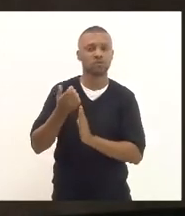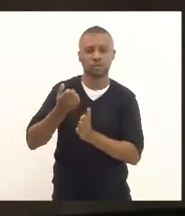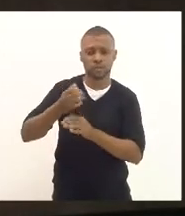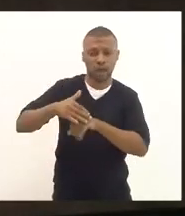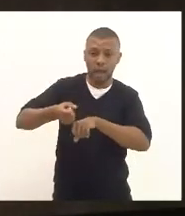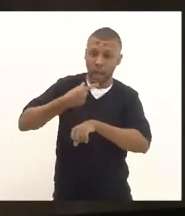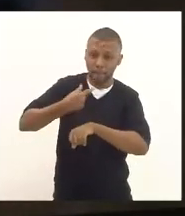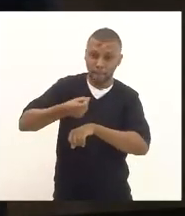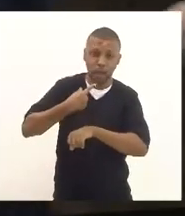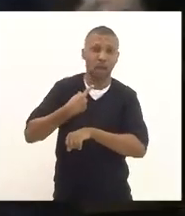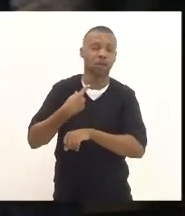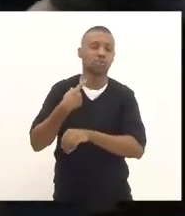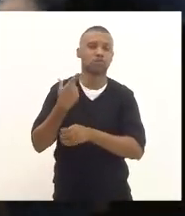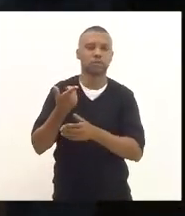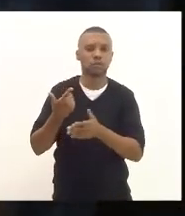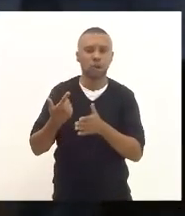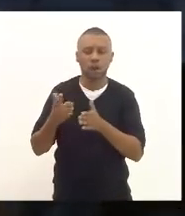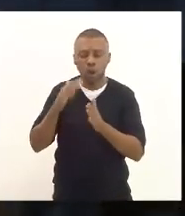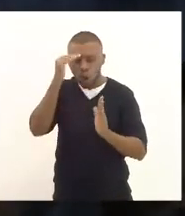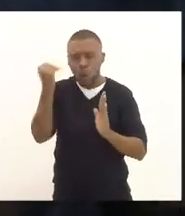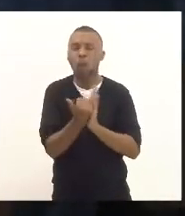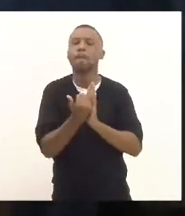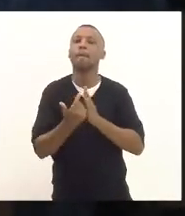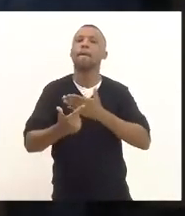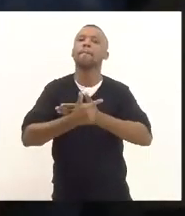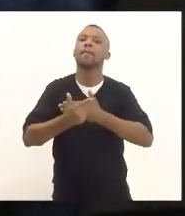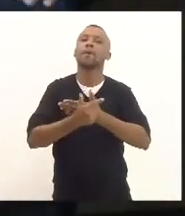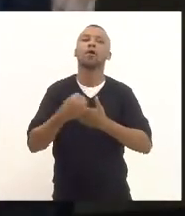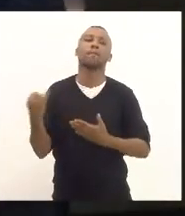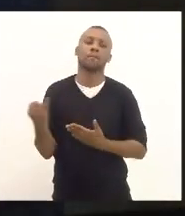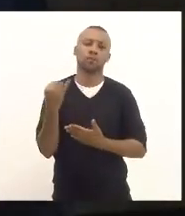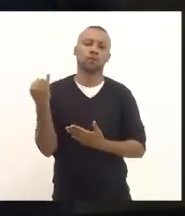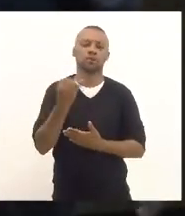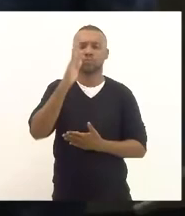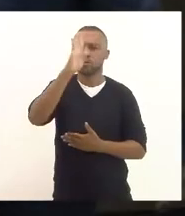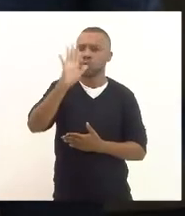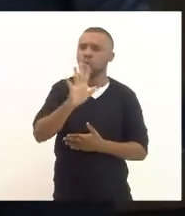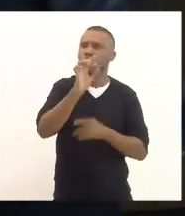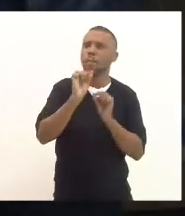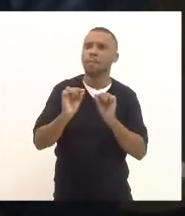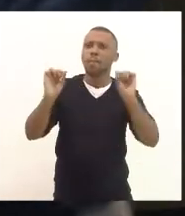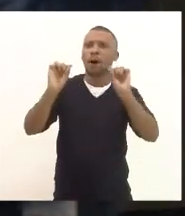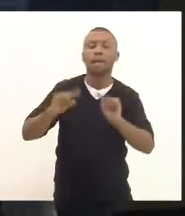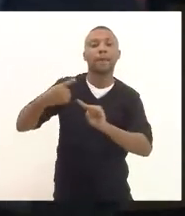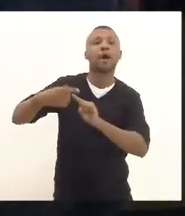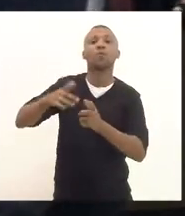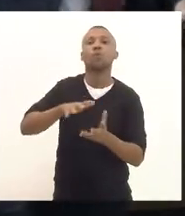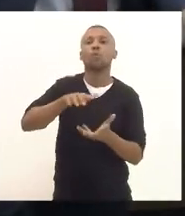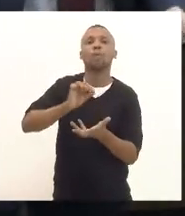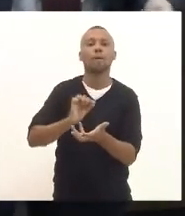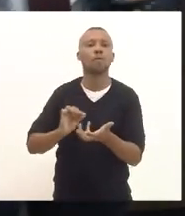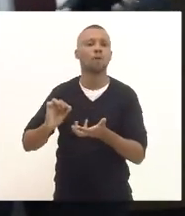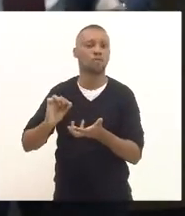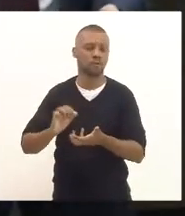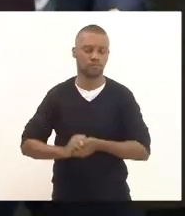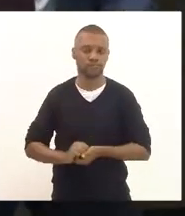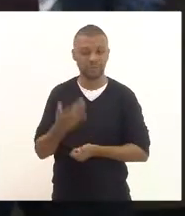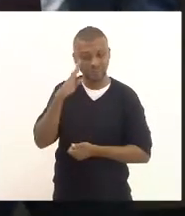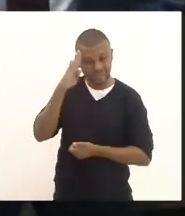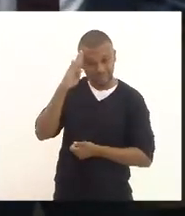fármacos é uma expressão que cumpre um papel fundamental para o Brasil e para o mundo sendo uma das